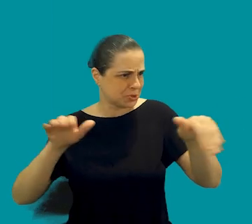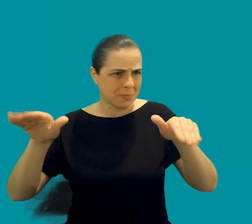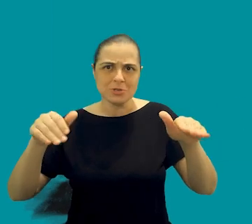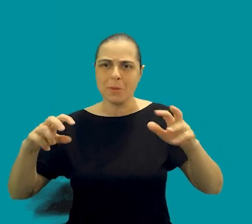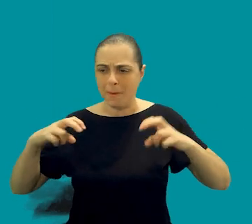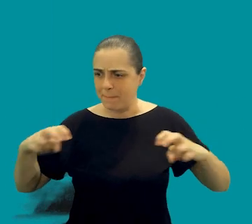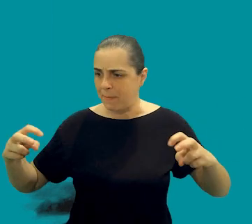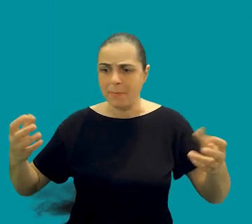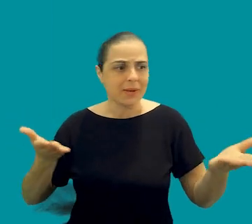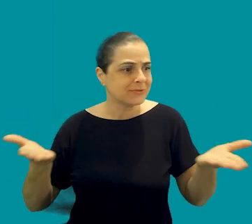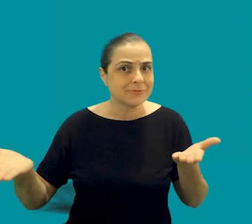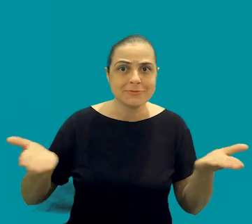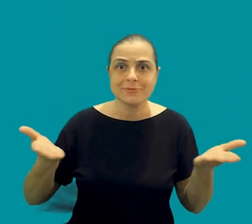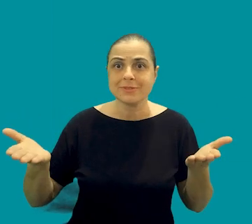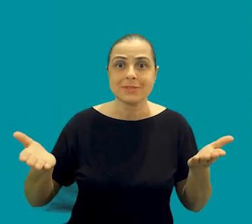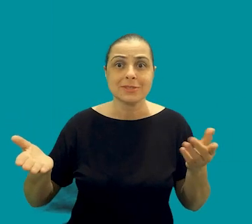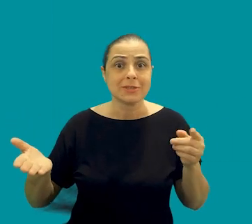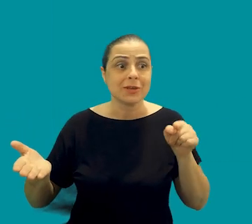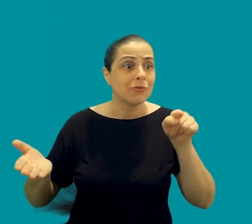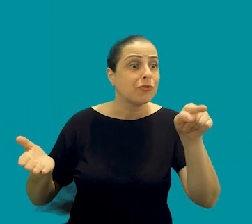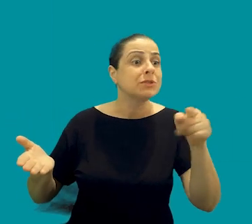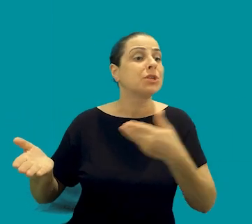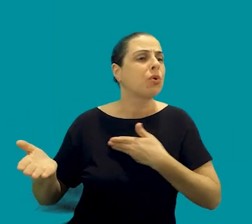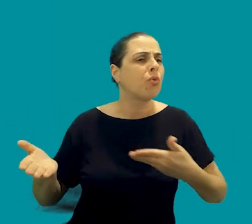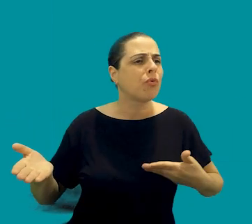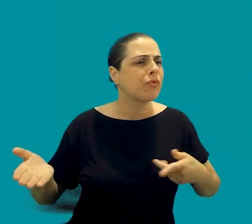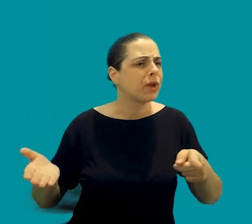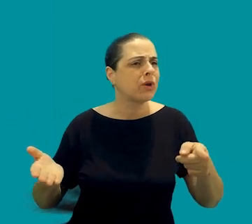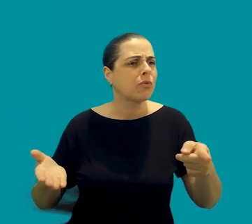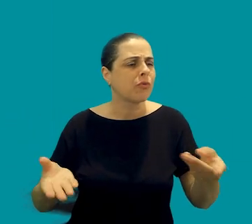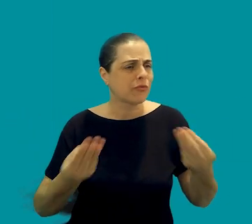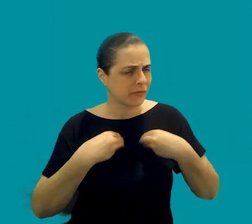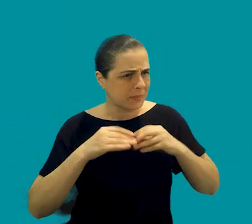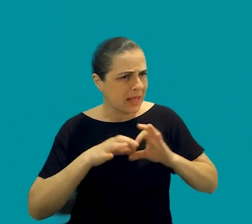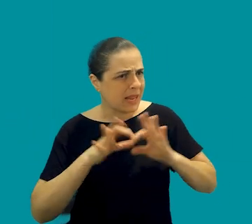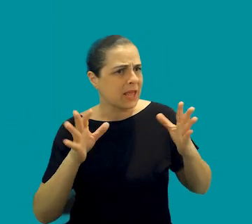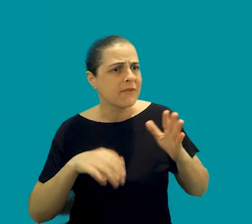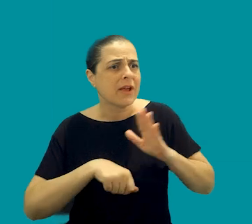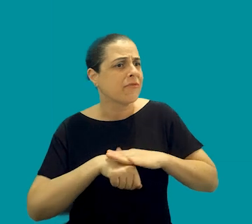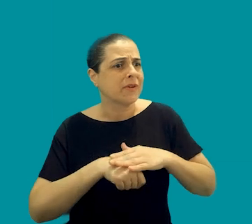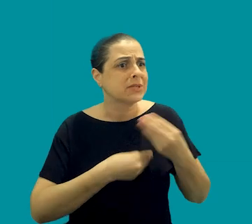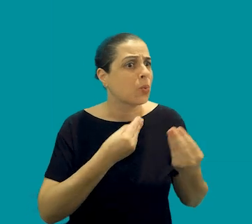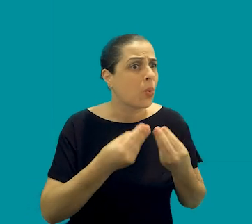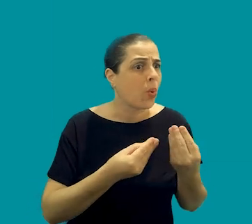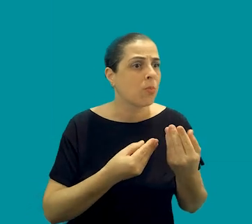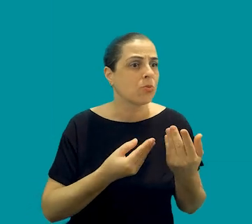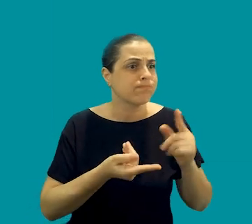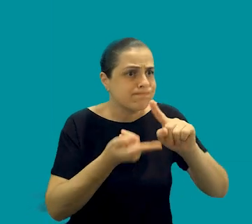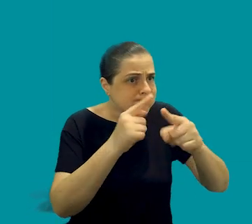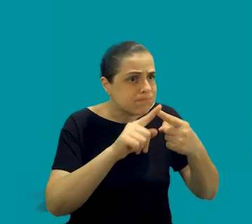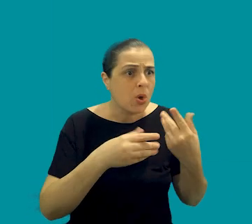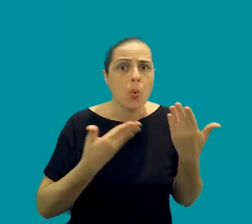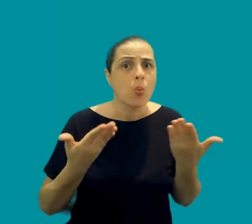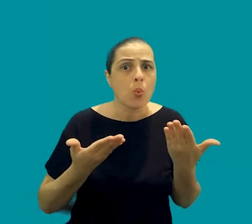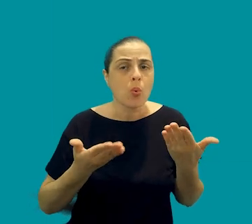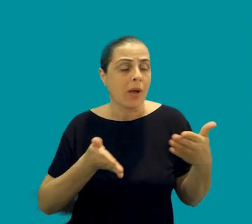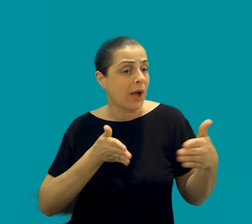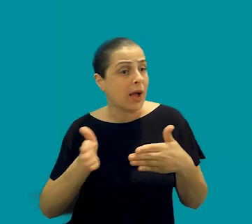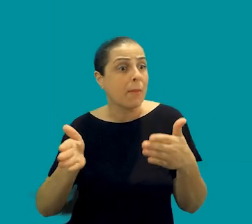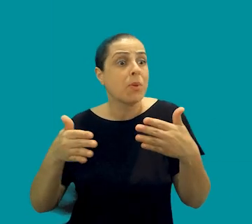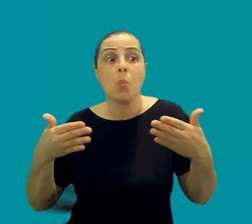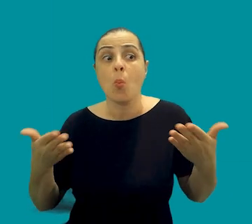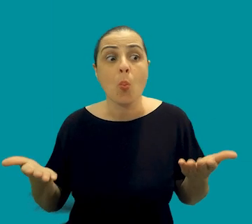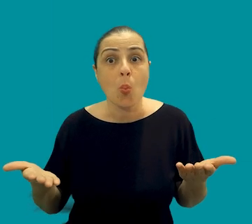na perspectiva de, bom, poder público, o que a gente pode contar com você, que permissão é essa, como que a gente dialoga, que caminhos